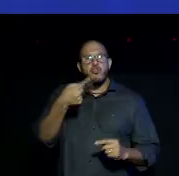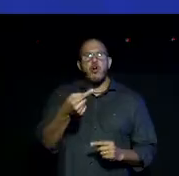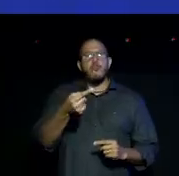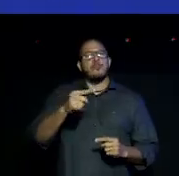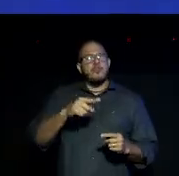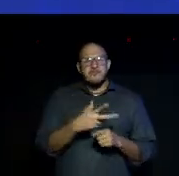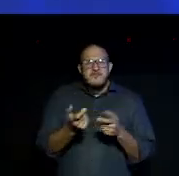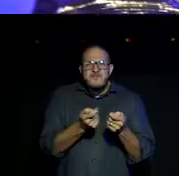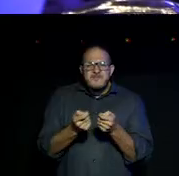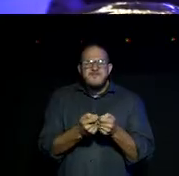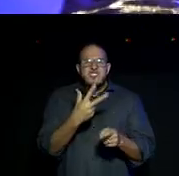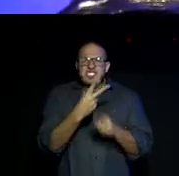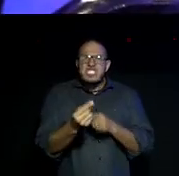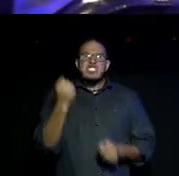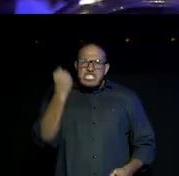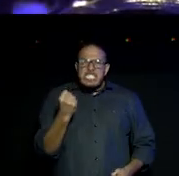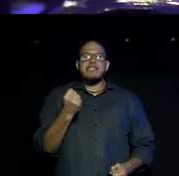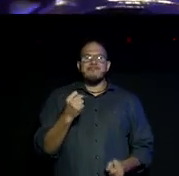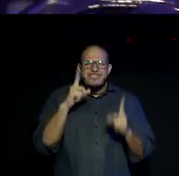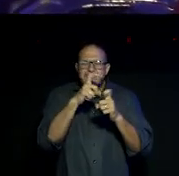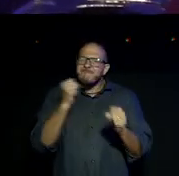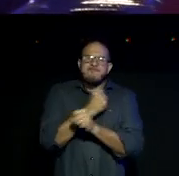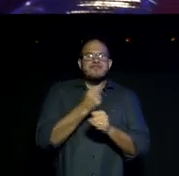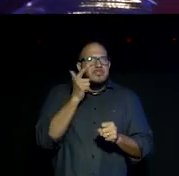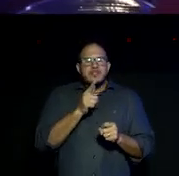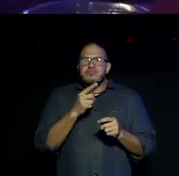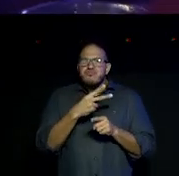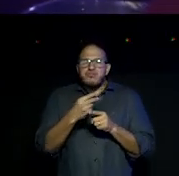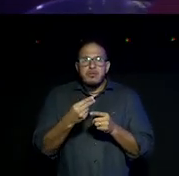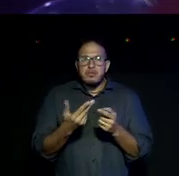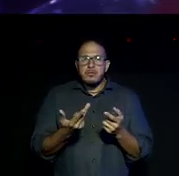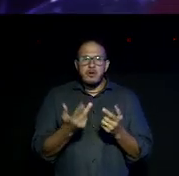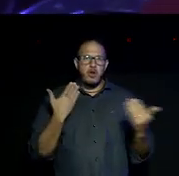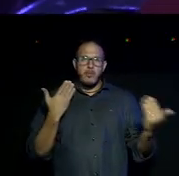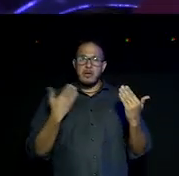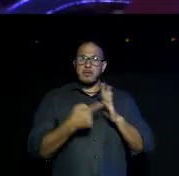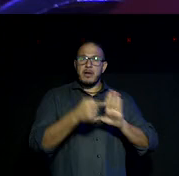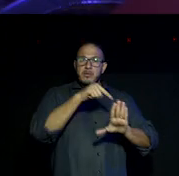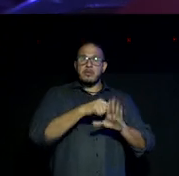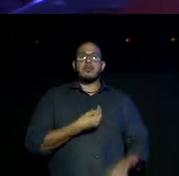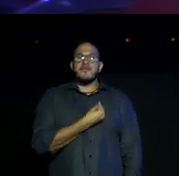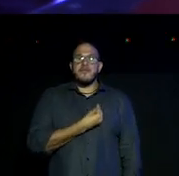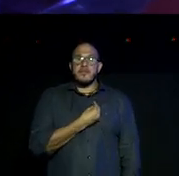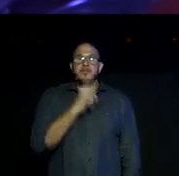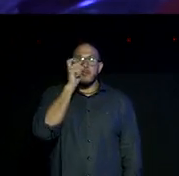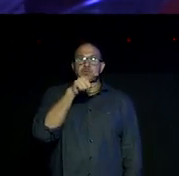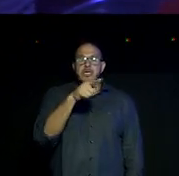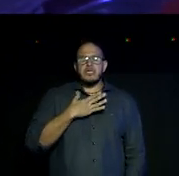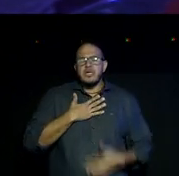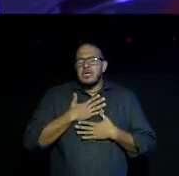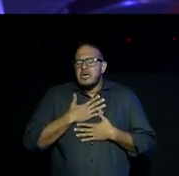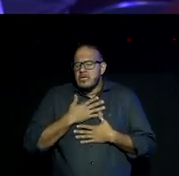novo patamar de perícia. Ele curte as dificuldades. E na vida, o que a gente faz com as dificuldades?